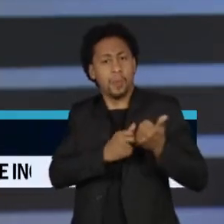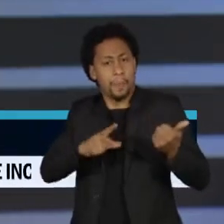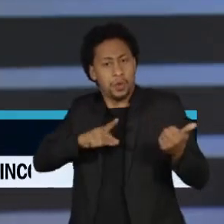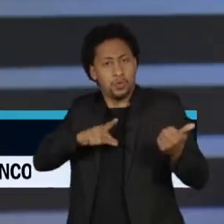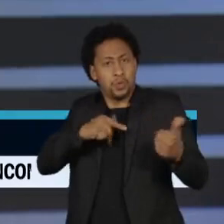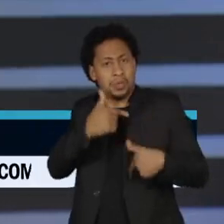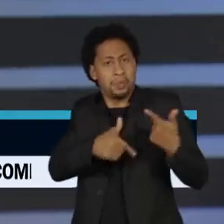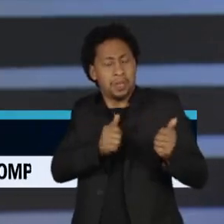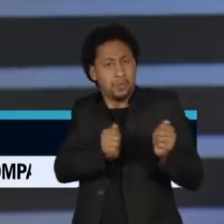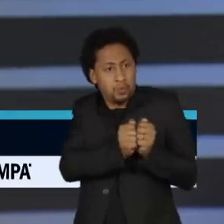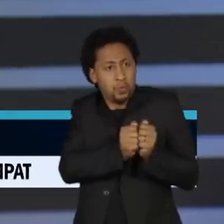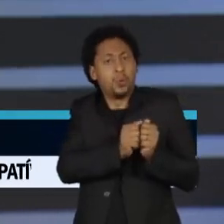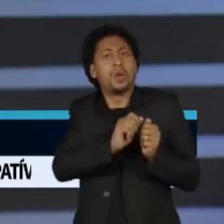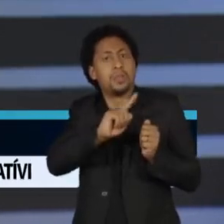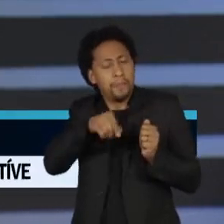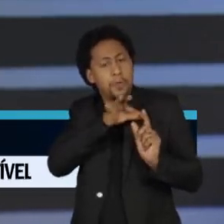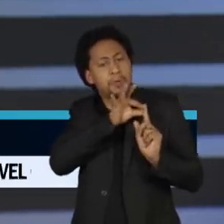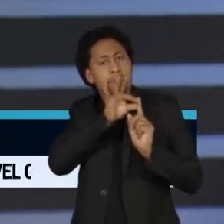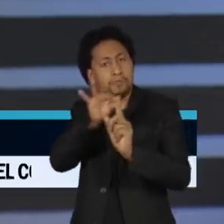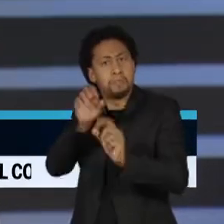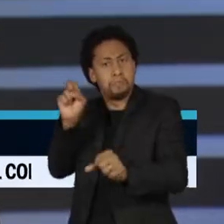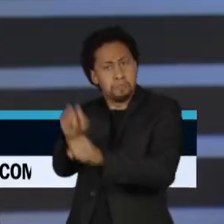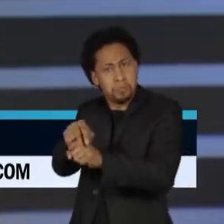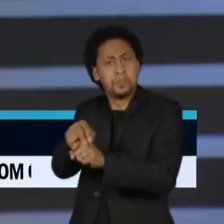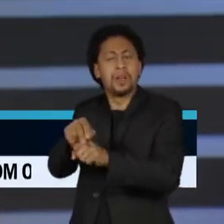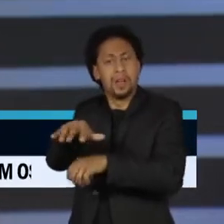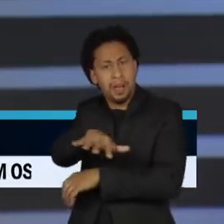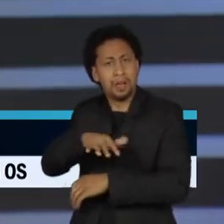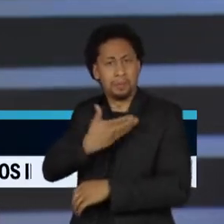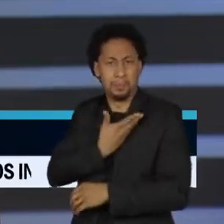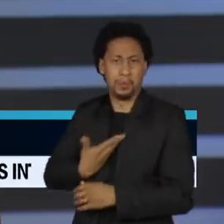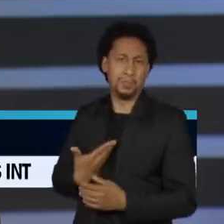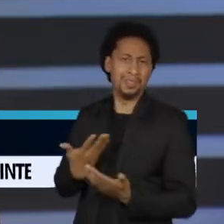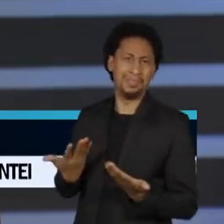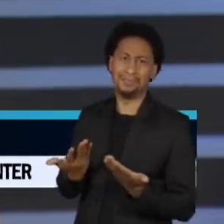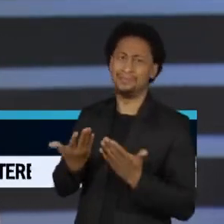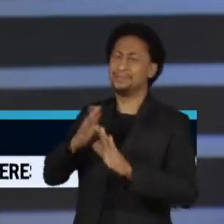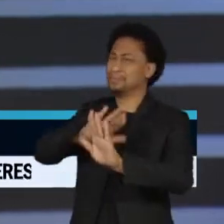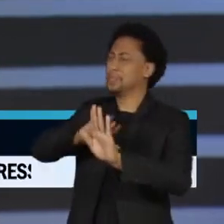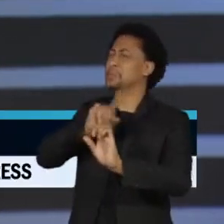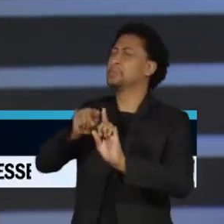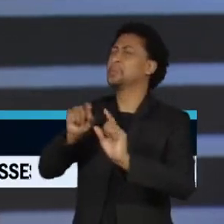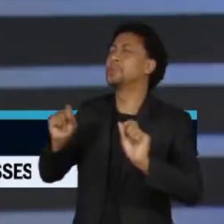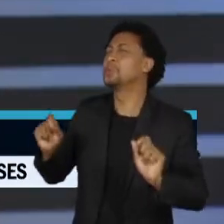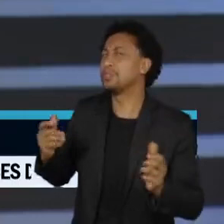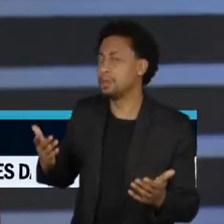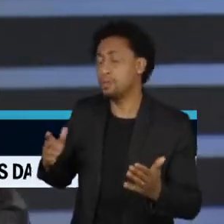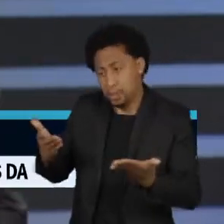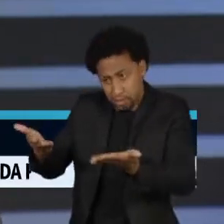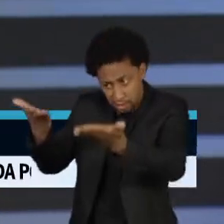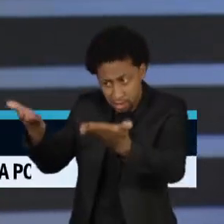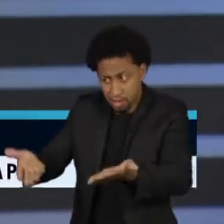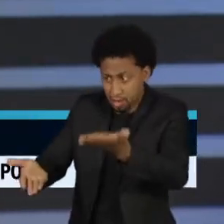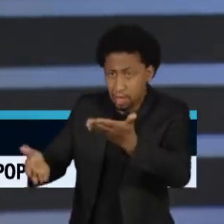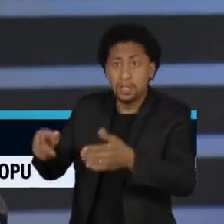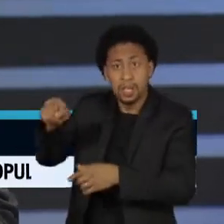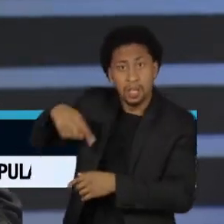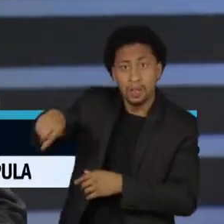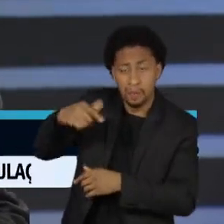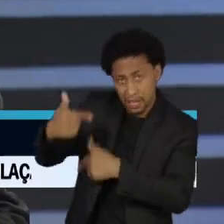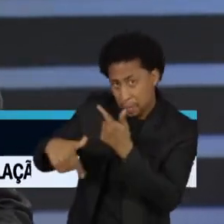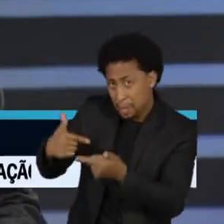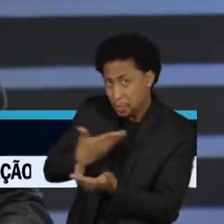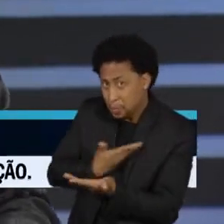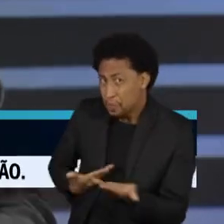vão cumprir uma função pública porque nós estamos falando de órgão público ou objetivo principal é exercer uma função pública e não fazer jogo político